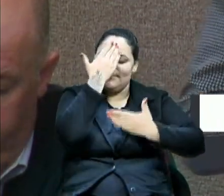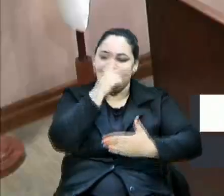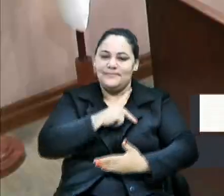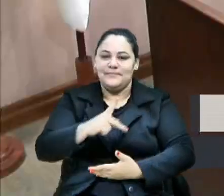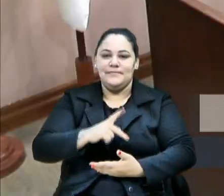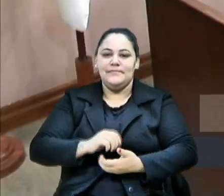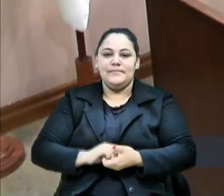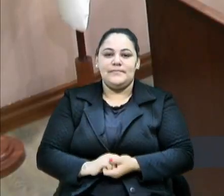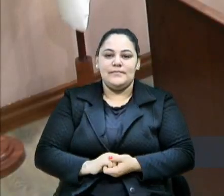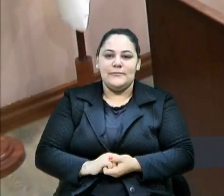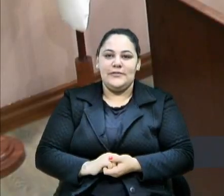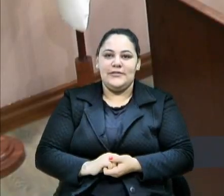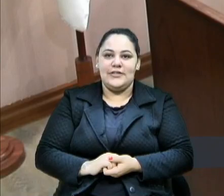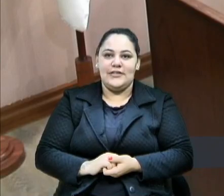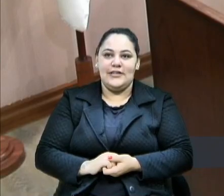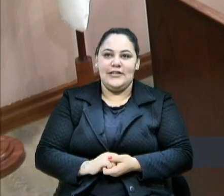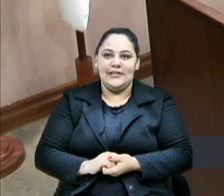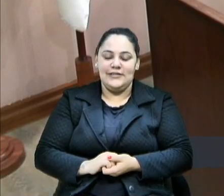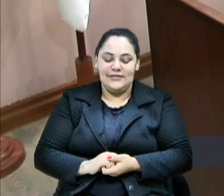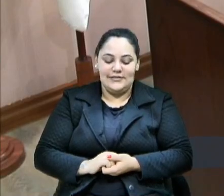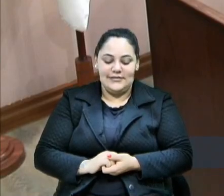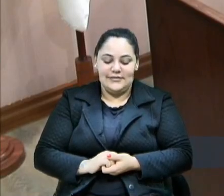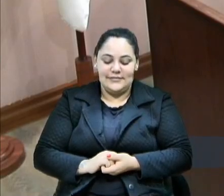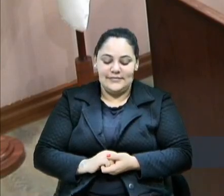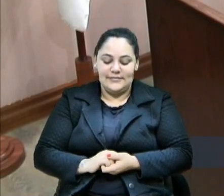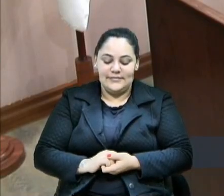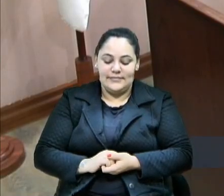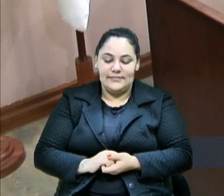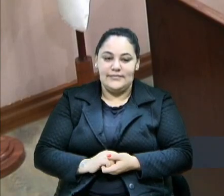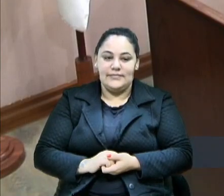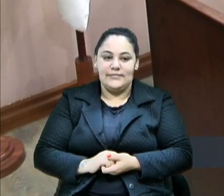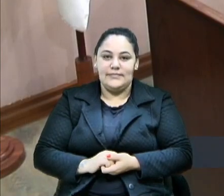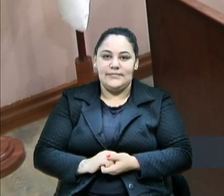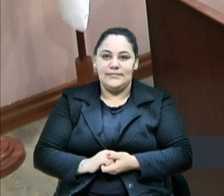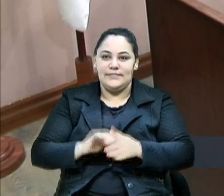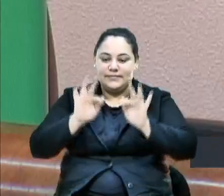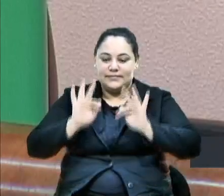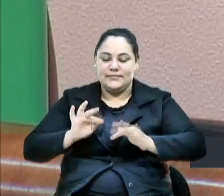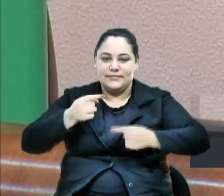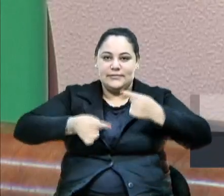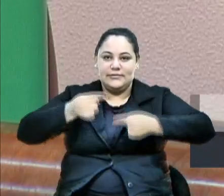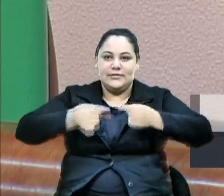presidente. Obrigado. É encerrada a discussão e votação.